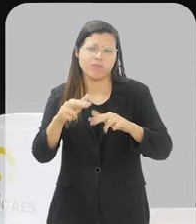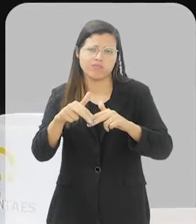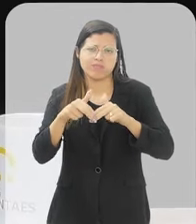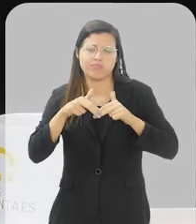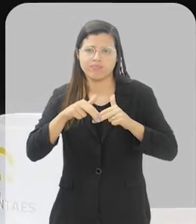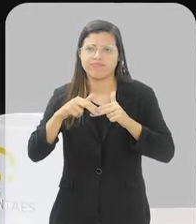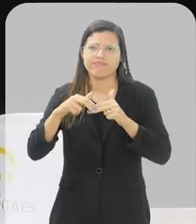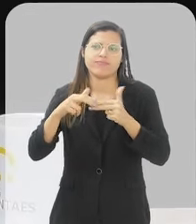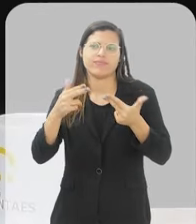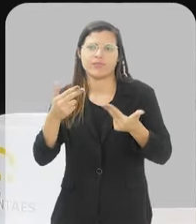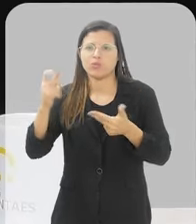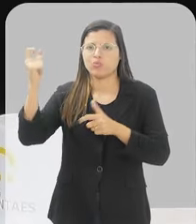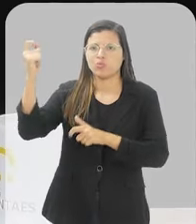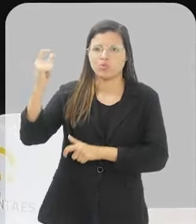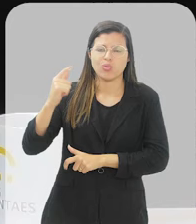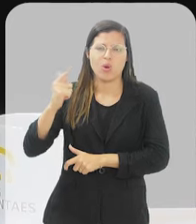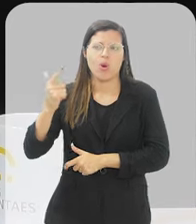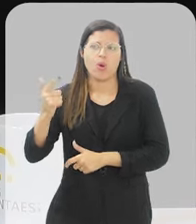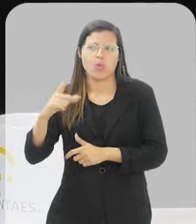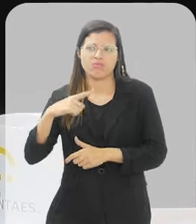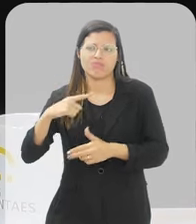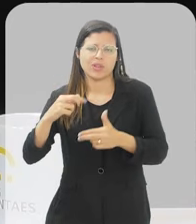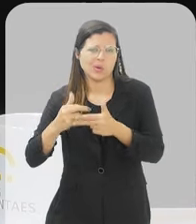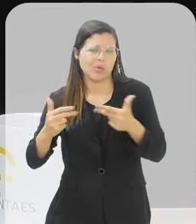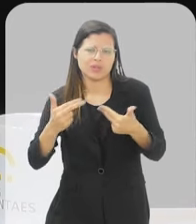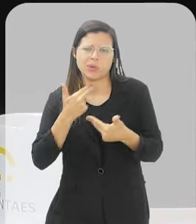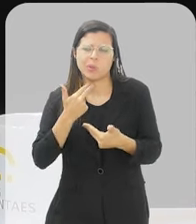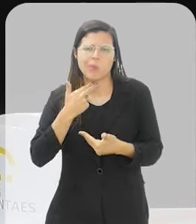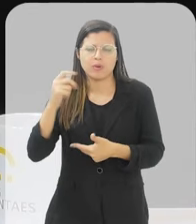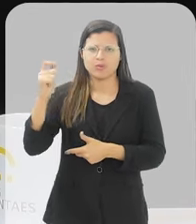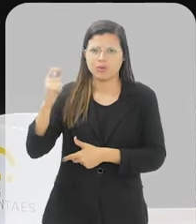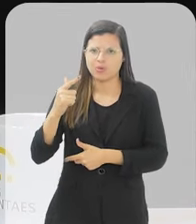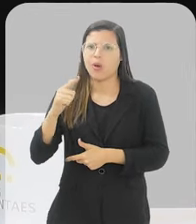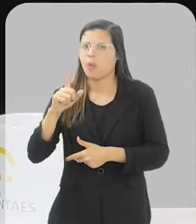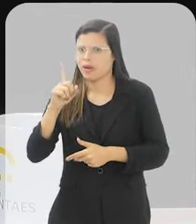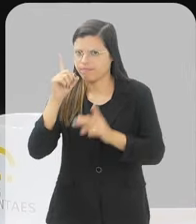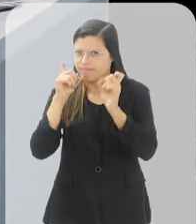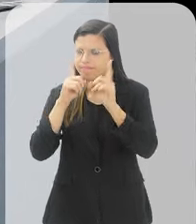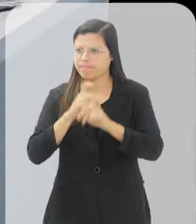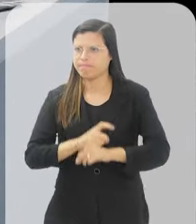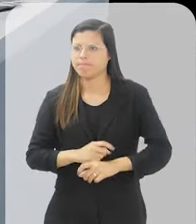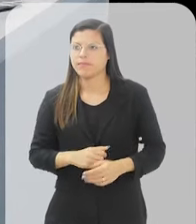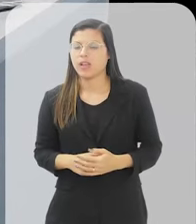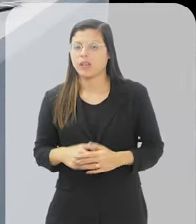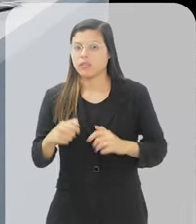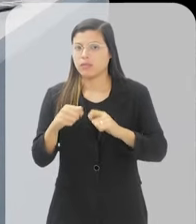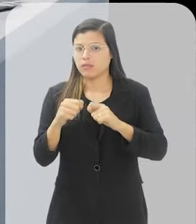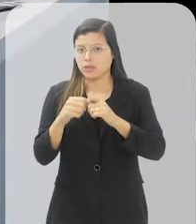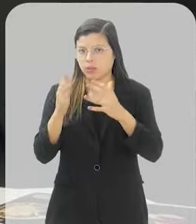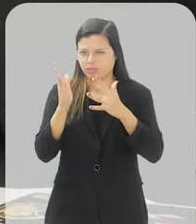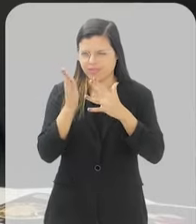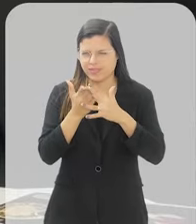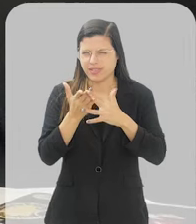sol. Tem coisas que não pode ficar pegando muito sol. É um grande sacrifício. Sim, muita coisa. Vamos fazer um breve intervalo